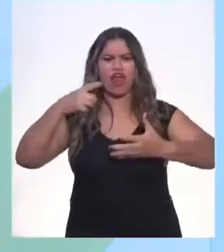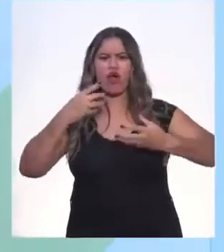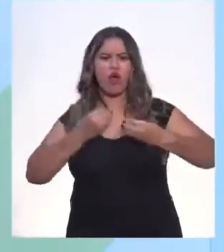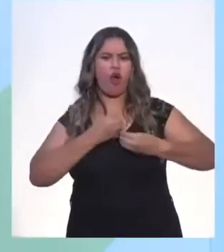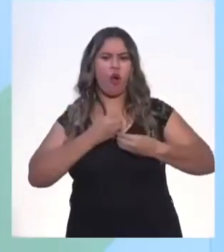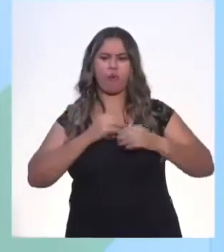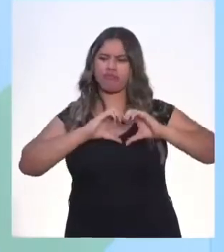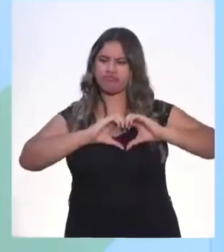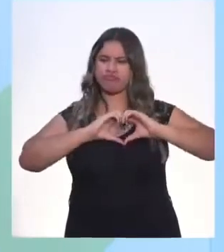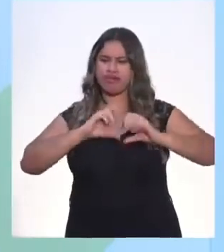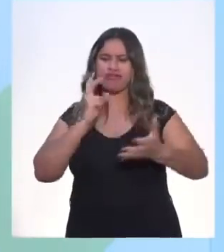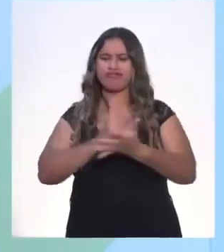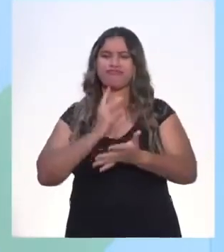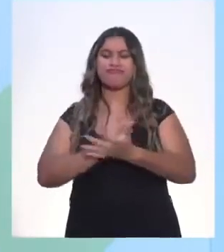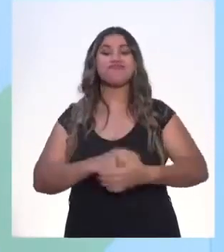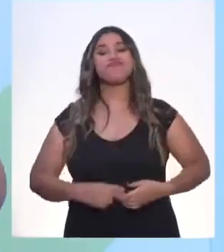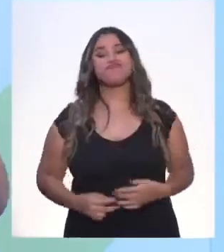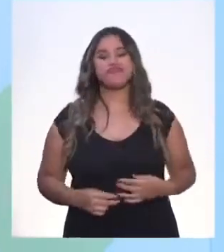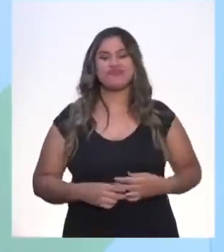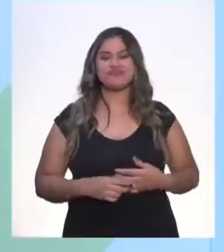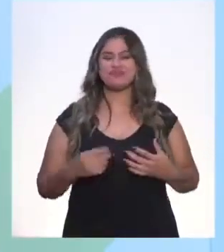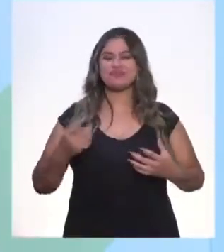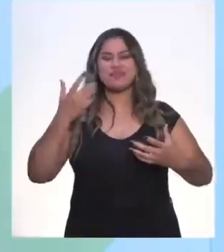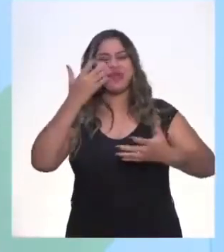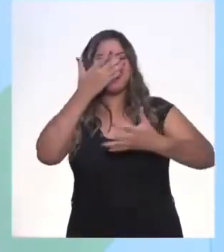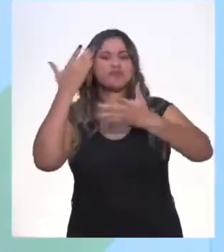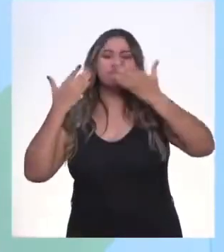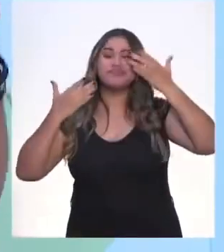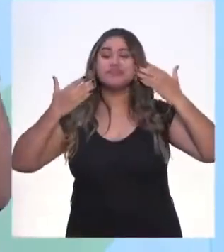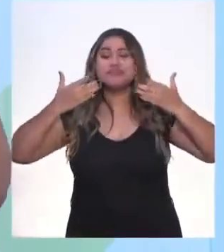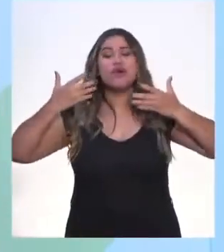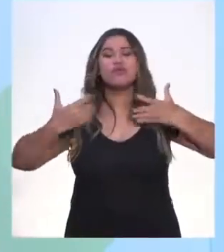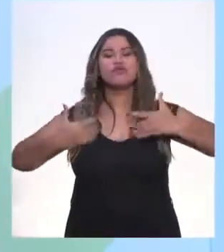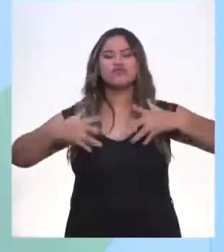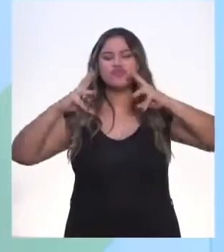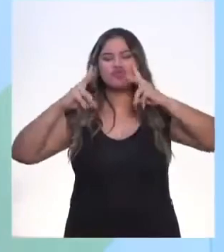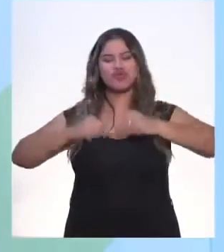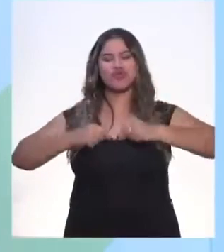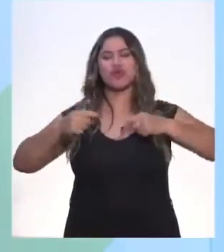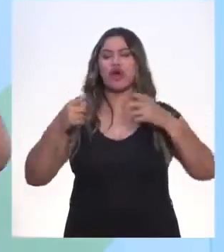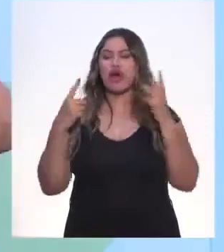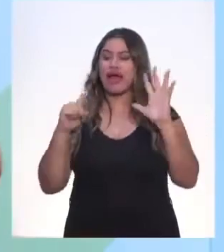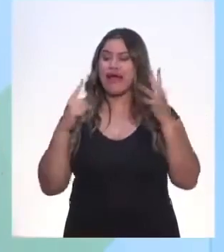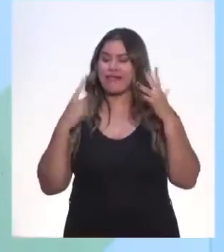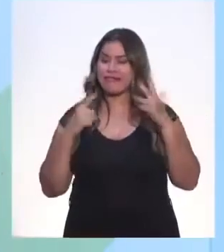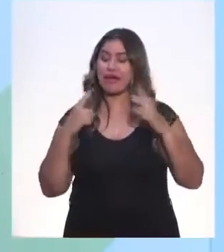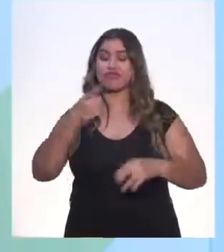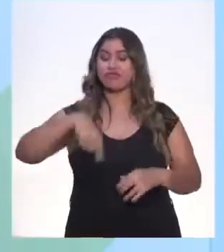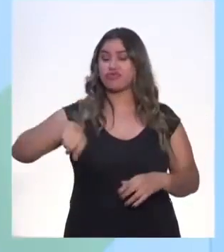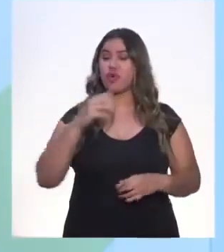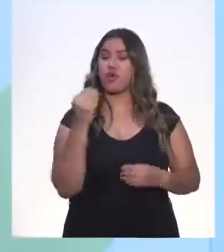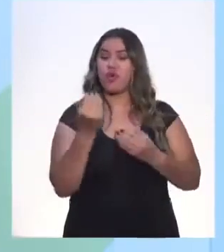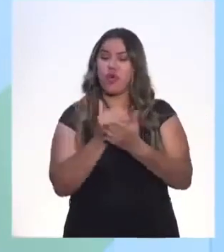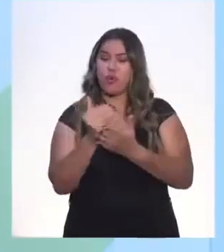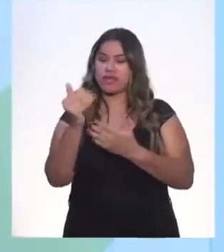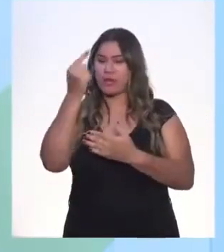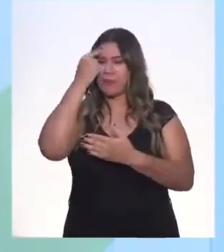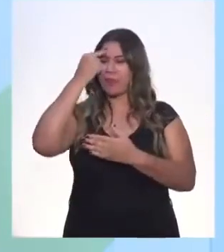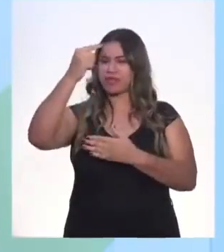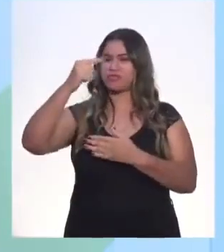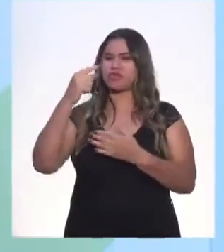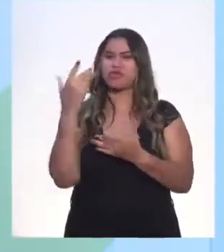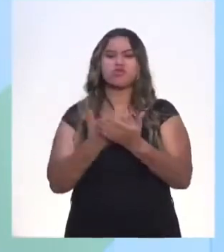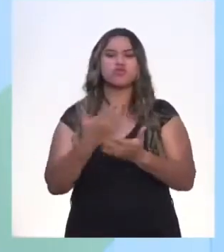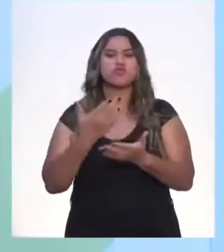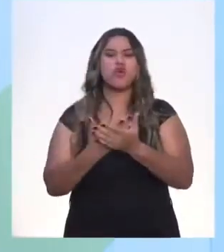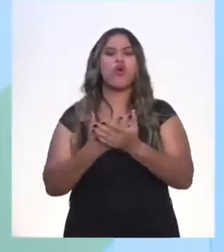nosso coração. Então, hoje a gente veio aqui, ó, bem no ritmo de carnaval, para a gente começar esses nossos pensamentos sociológicos. Como diria o nome da